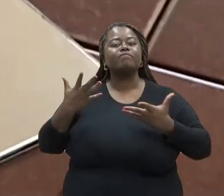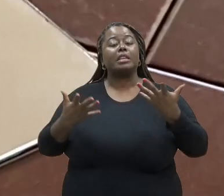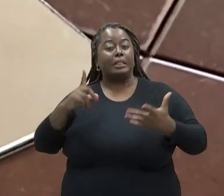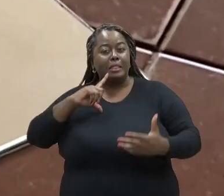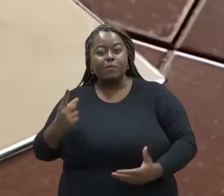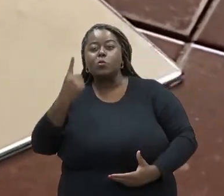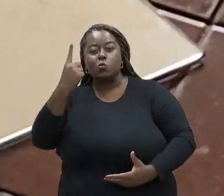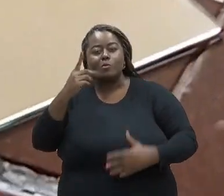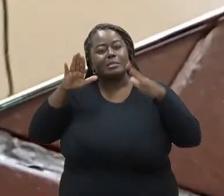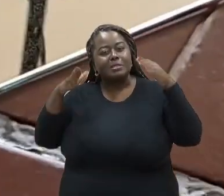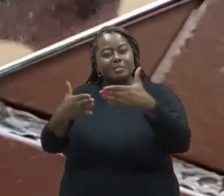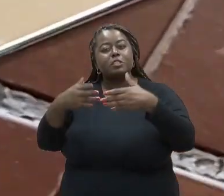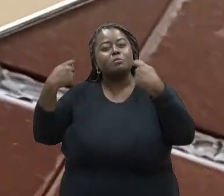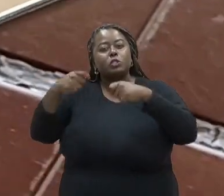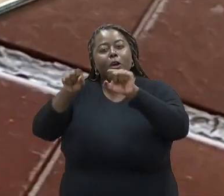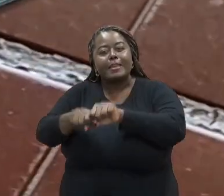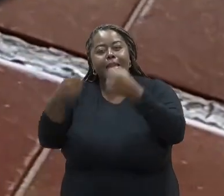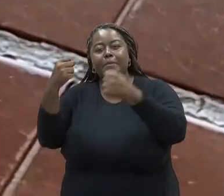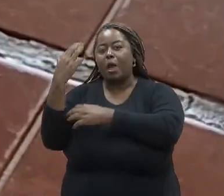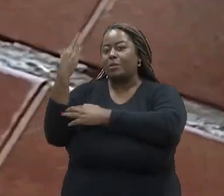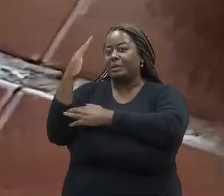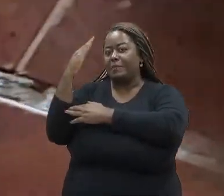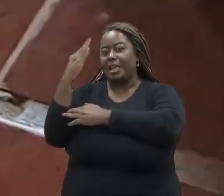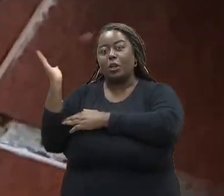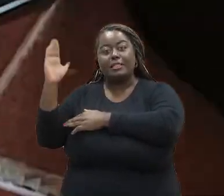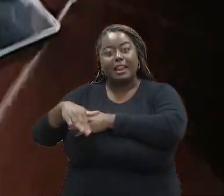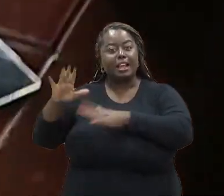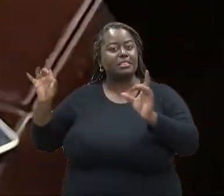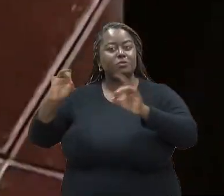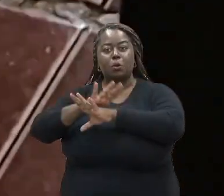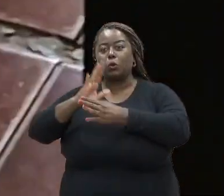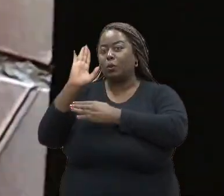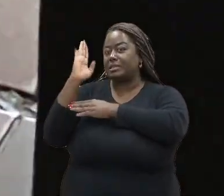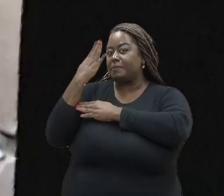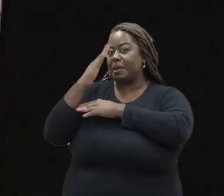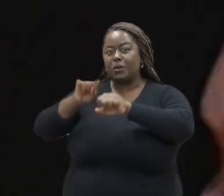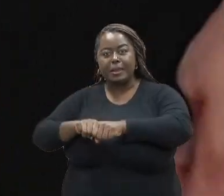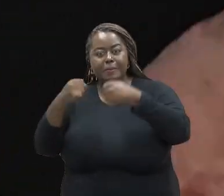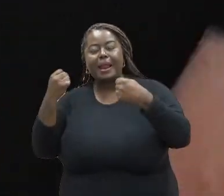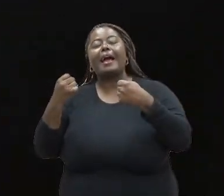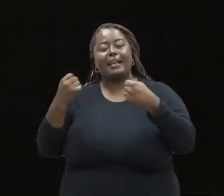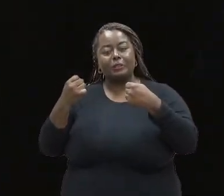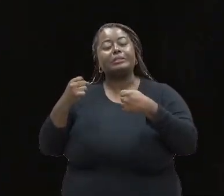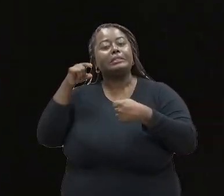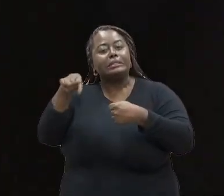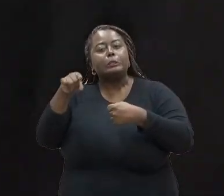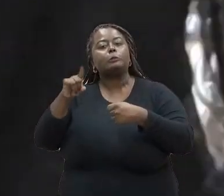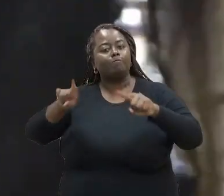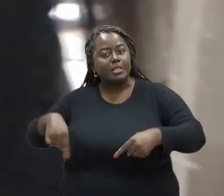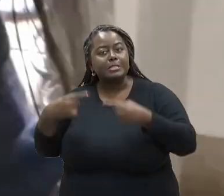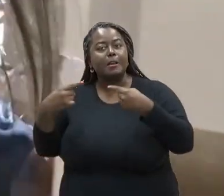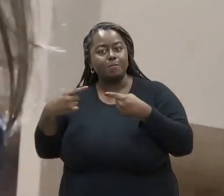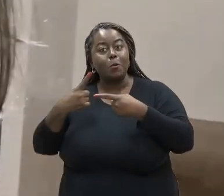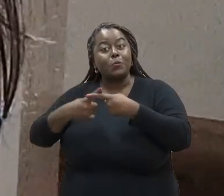gente grava com espelho. A gente teve que quebrar o espelho antes, trazer o espelho quebrado já. E foi uma cena